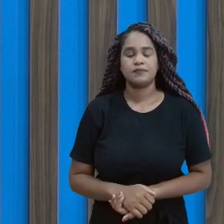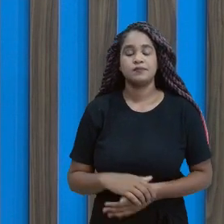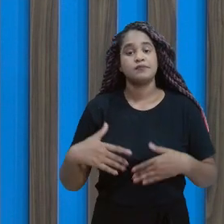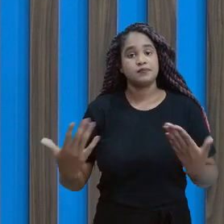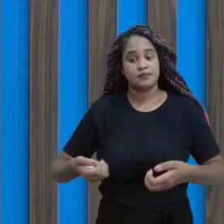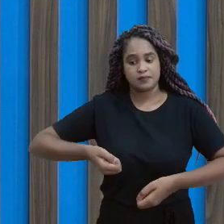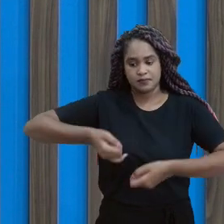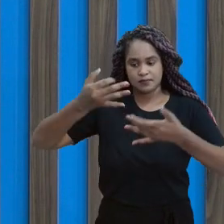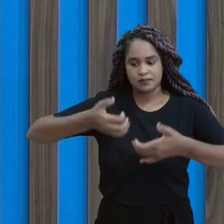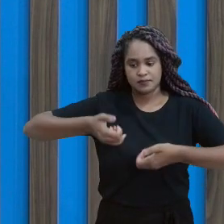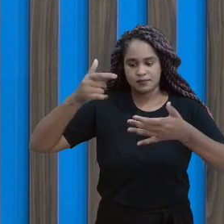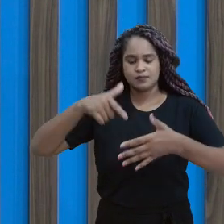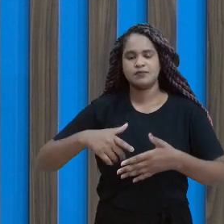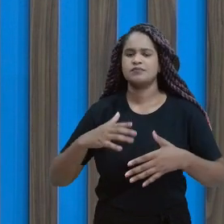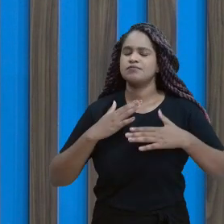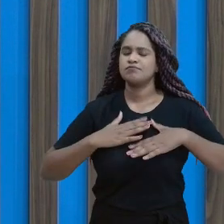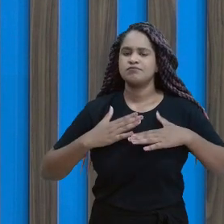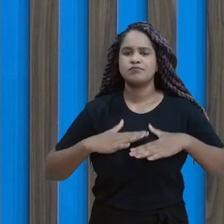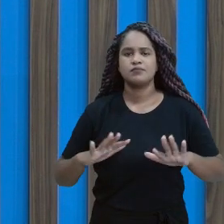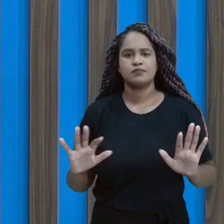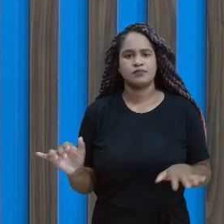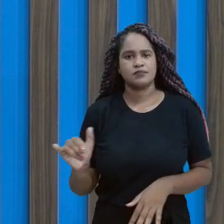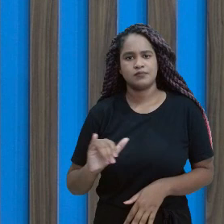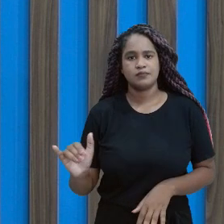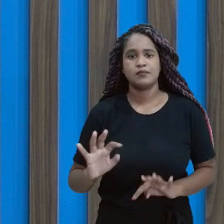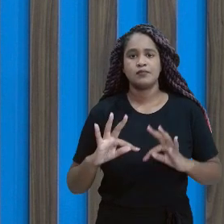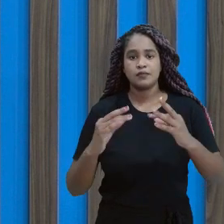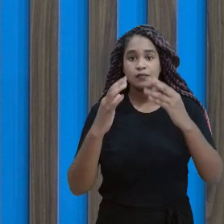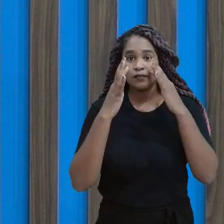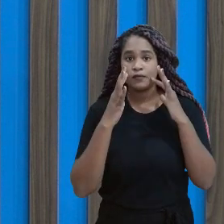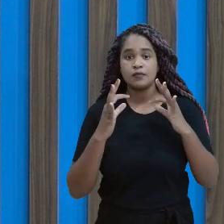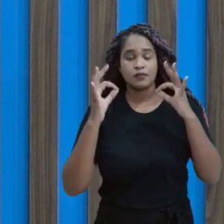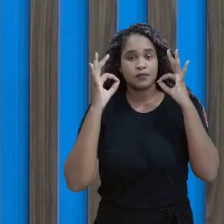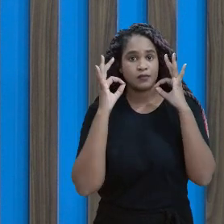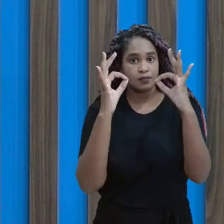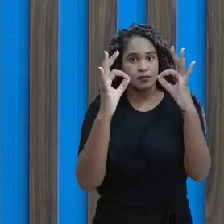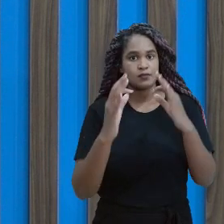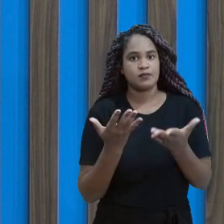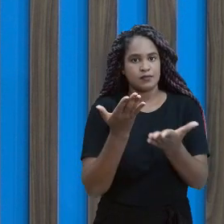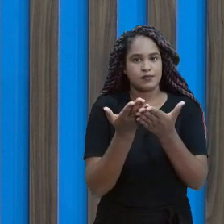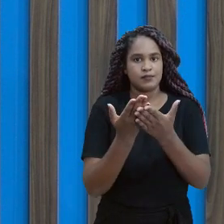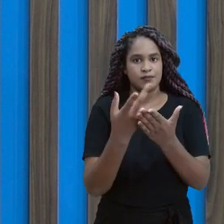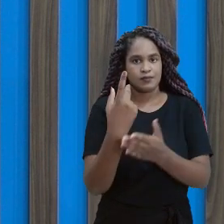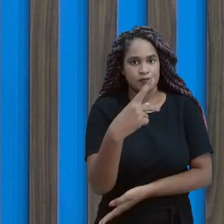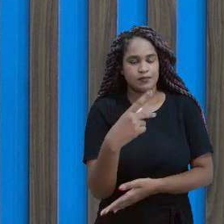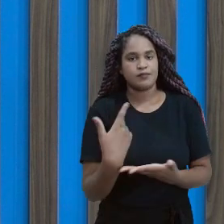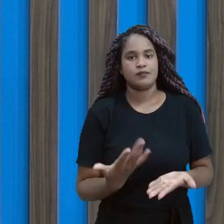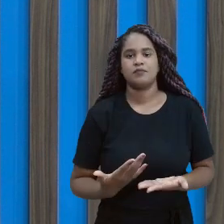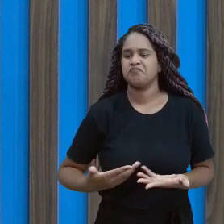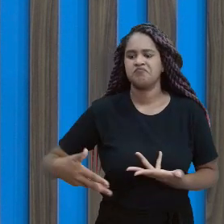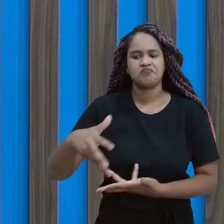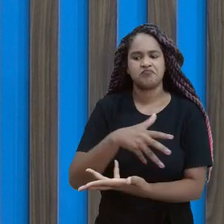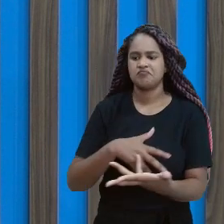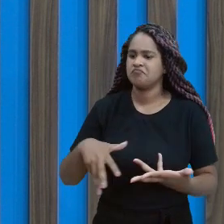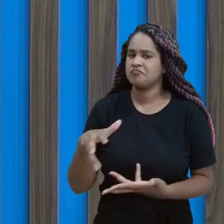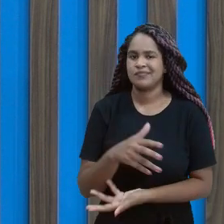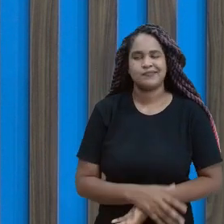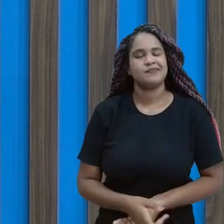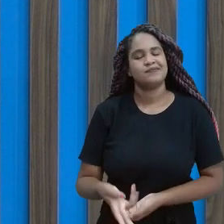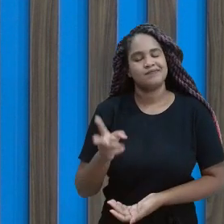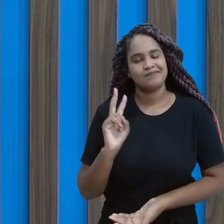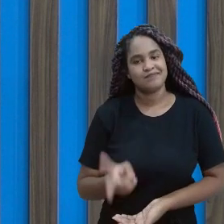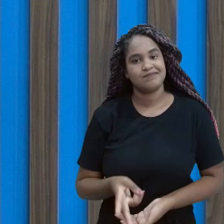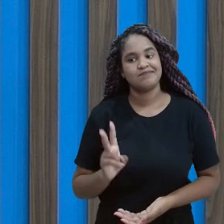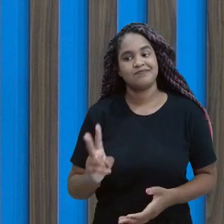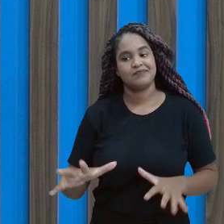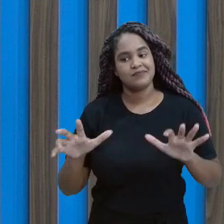Aqui o chat foi tranquilo, eles estavam prestando atenção aqui na sua aula, professora Vivi, não interagiram, como sempre,